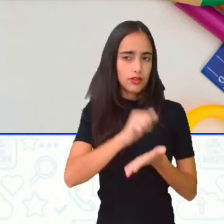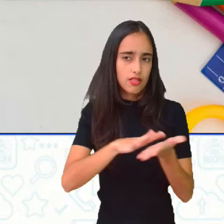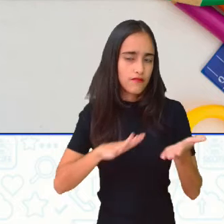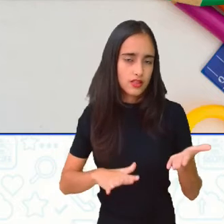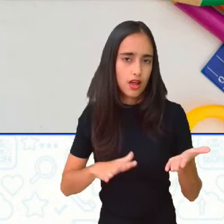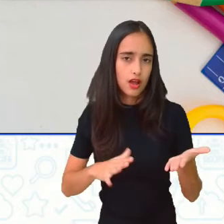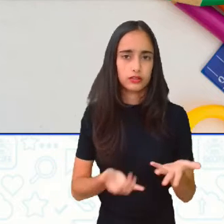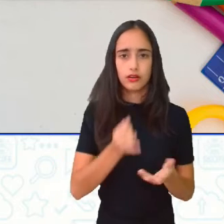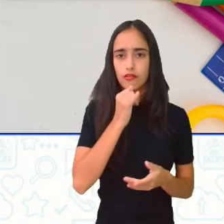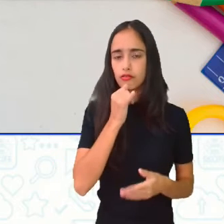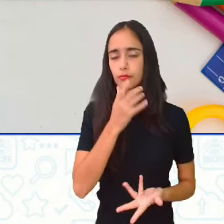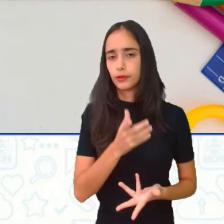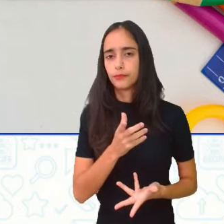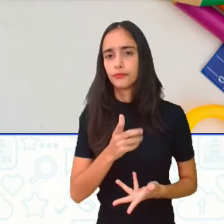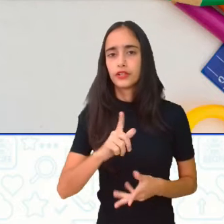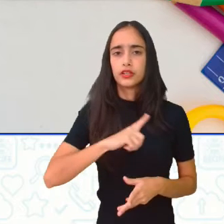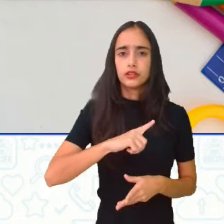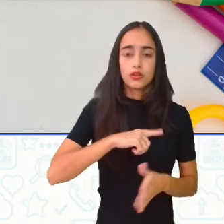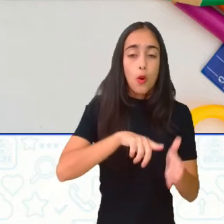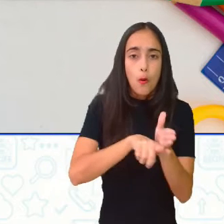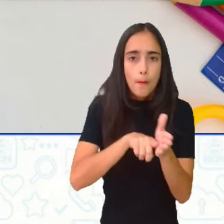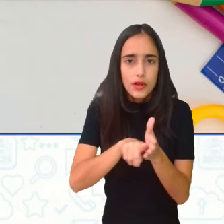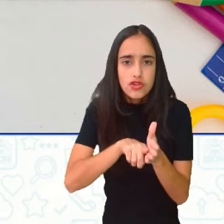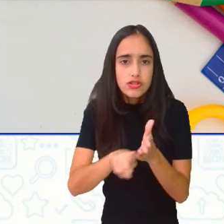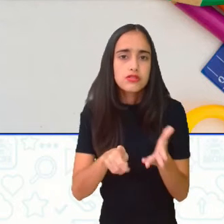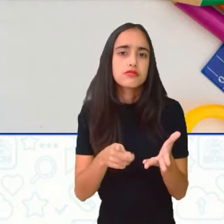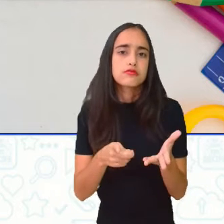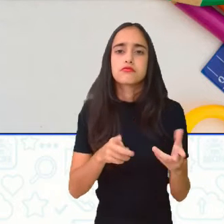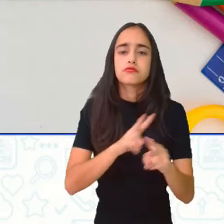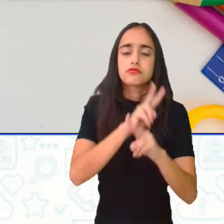pesquisa para fazer sobre